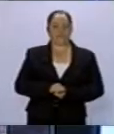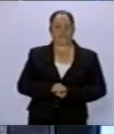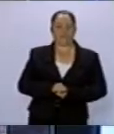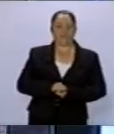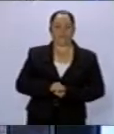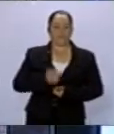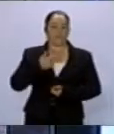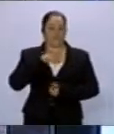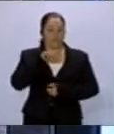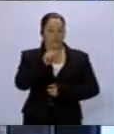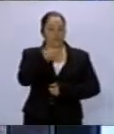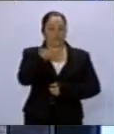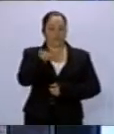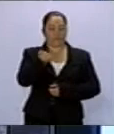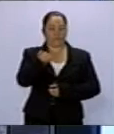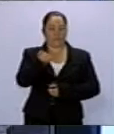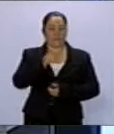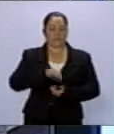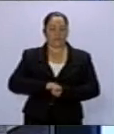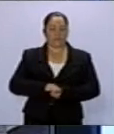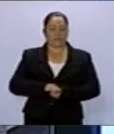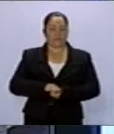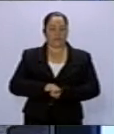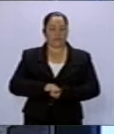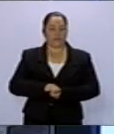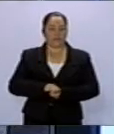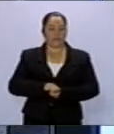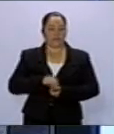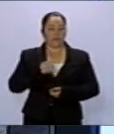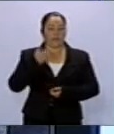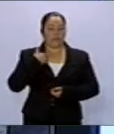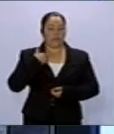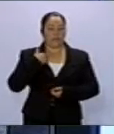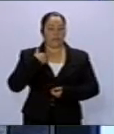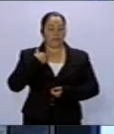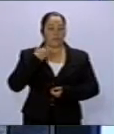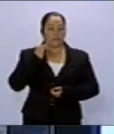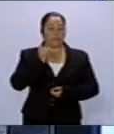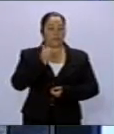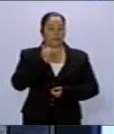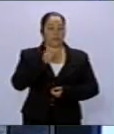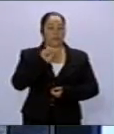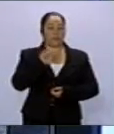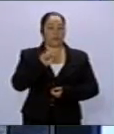aproveitar não sei que para passar aqui